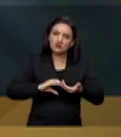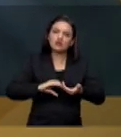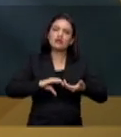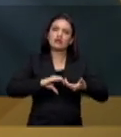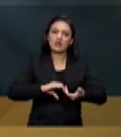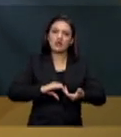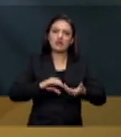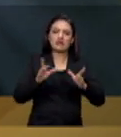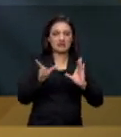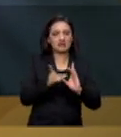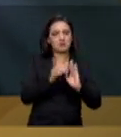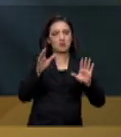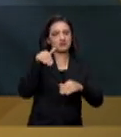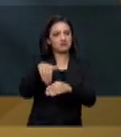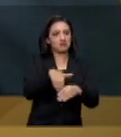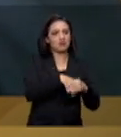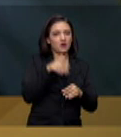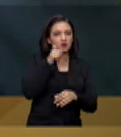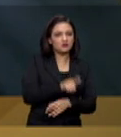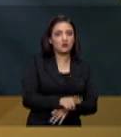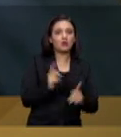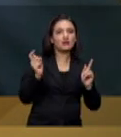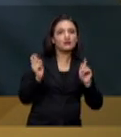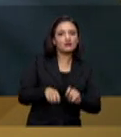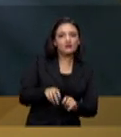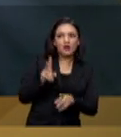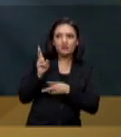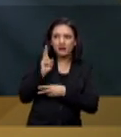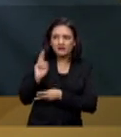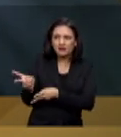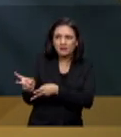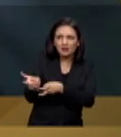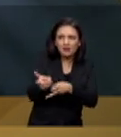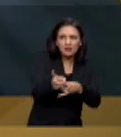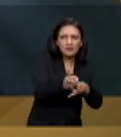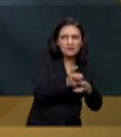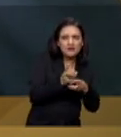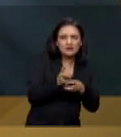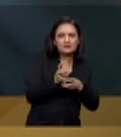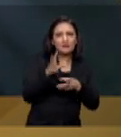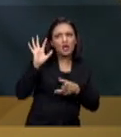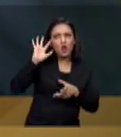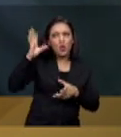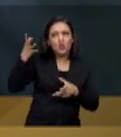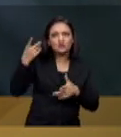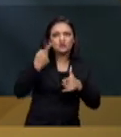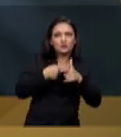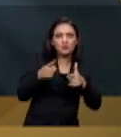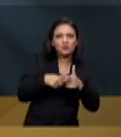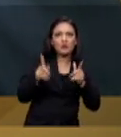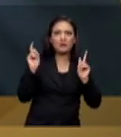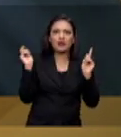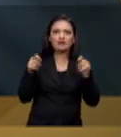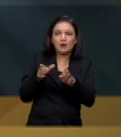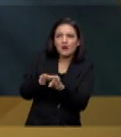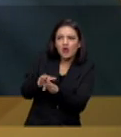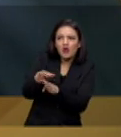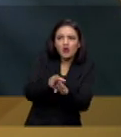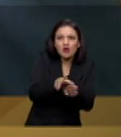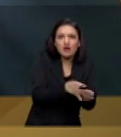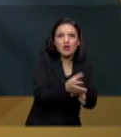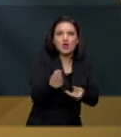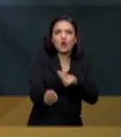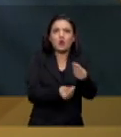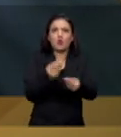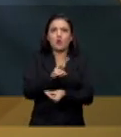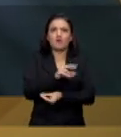de olhares e a capacidade de tirar conclusões que iluminem o problema e reorientem, eventualmente, o funcionamento do